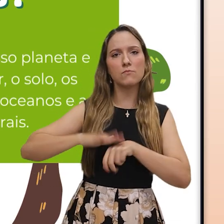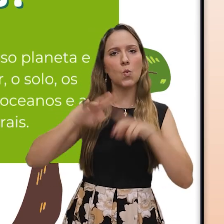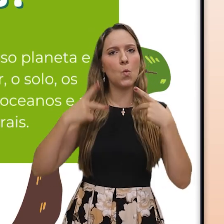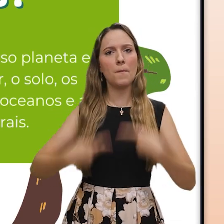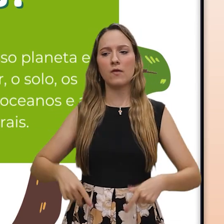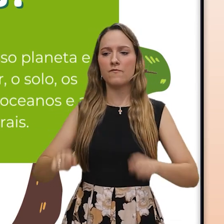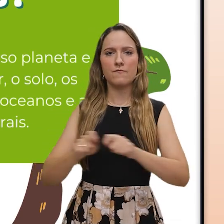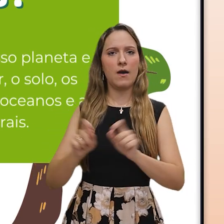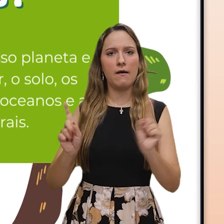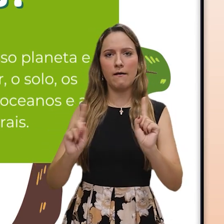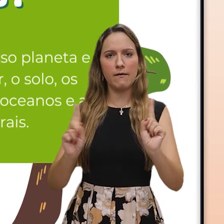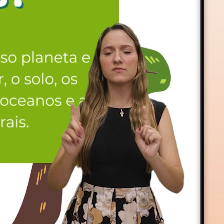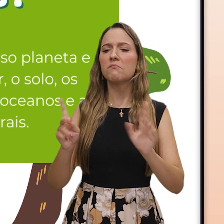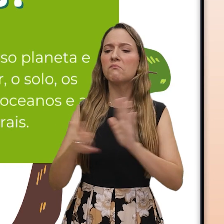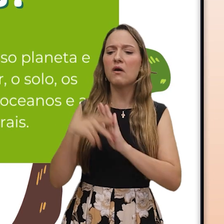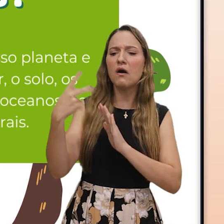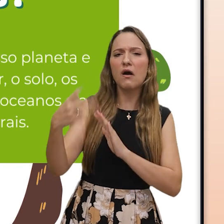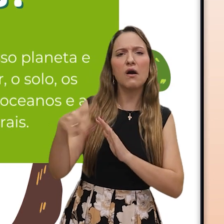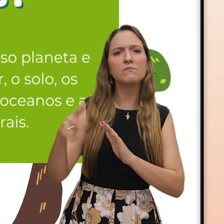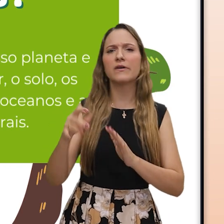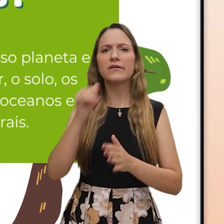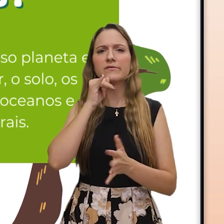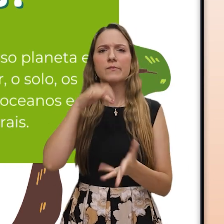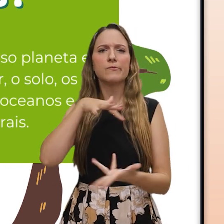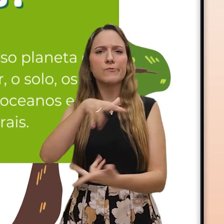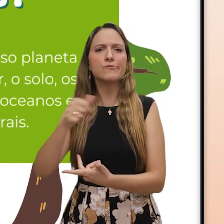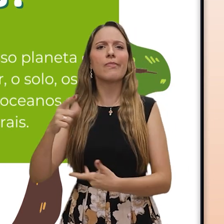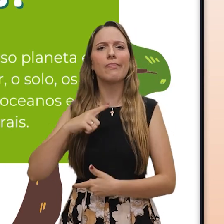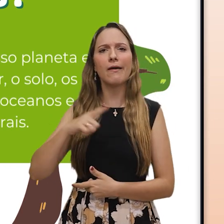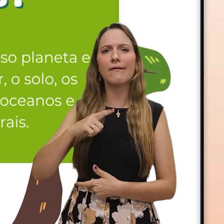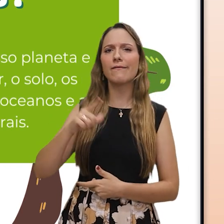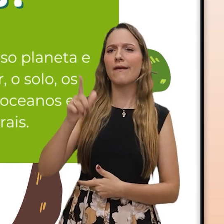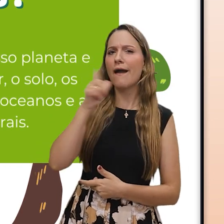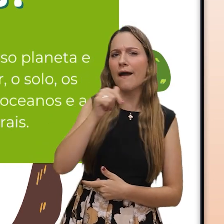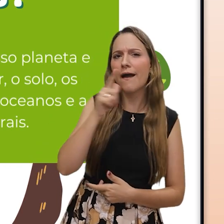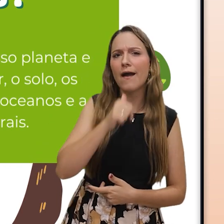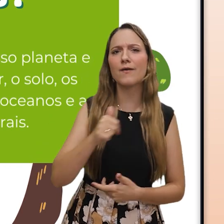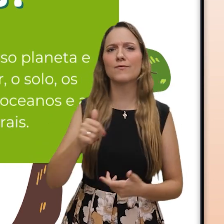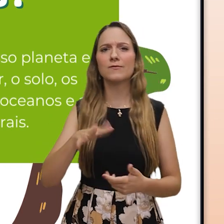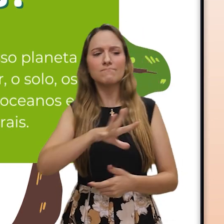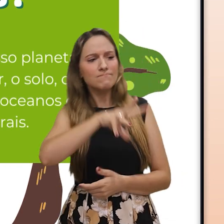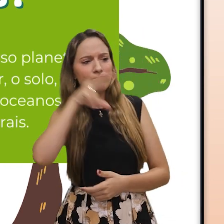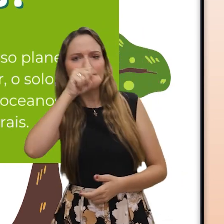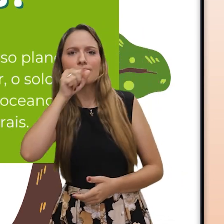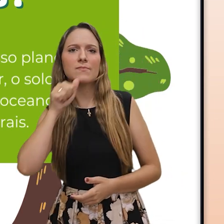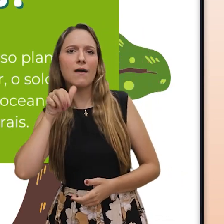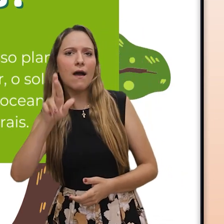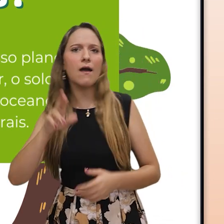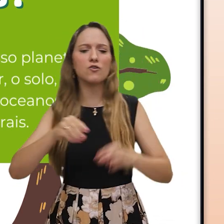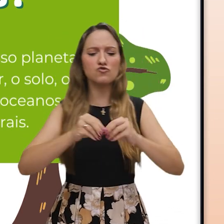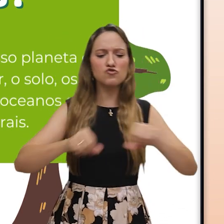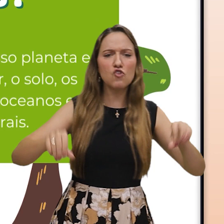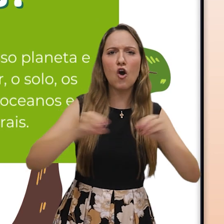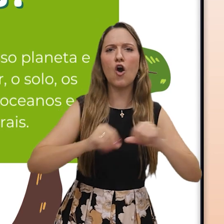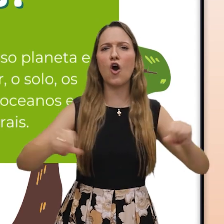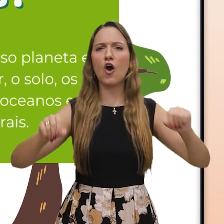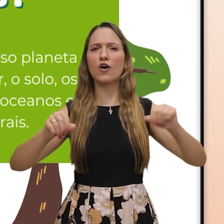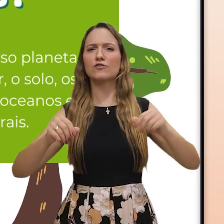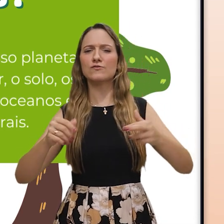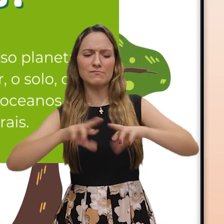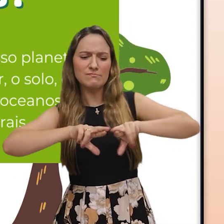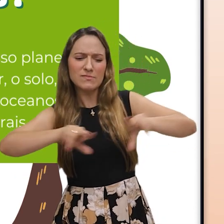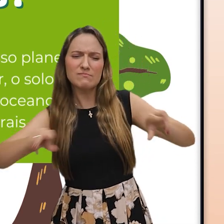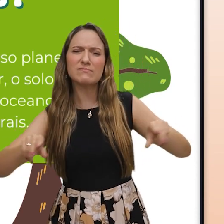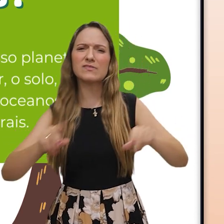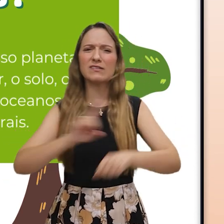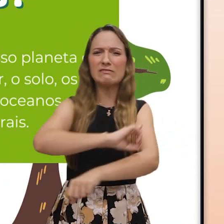de ações humanas. Assim, a água, o ar, o solo, os minerais, o sal, as